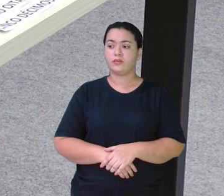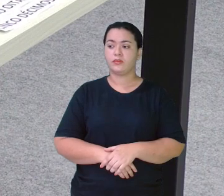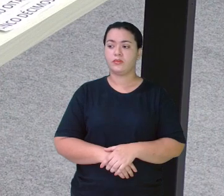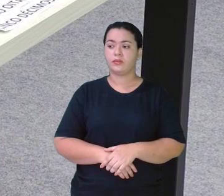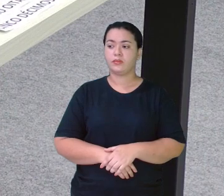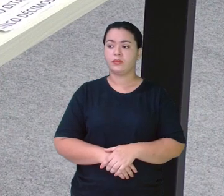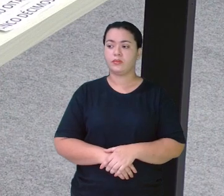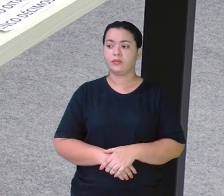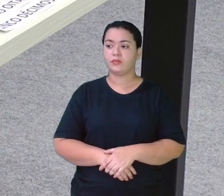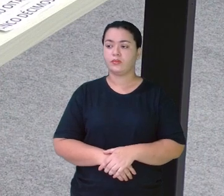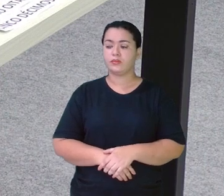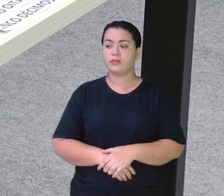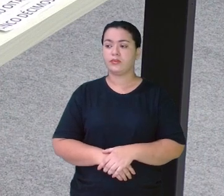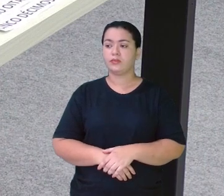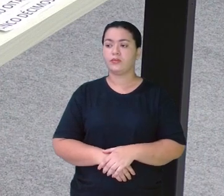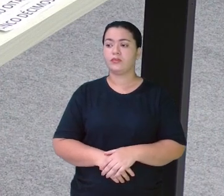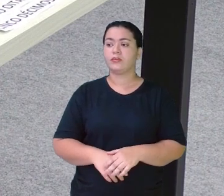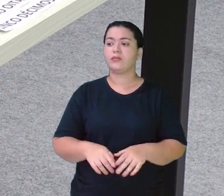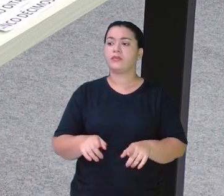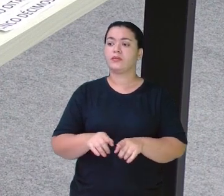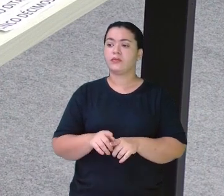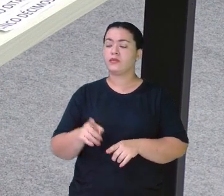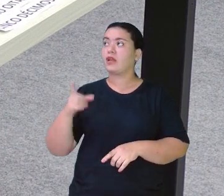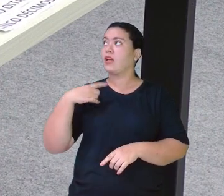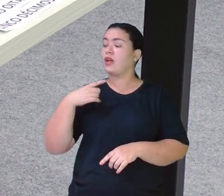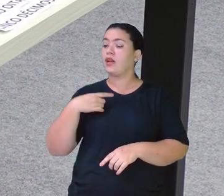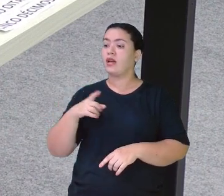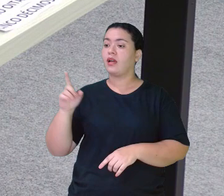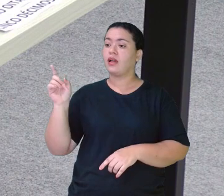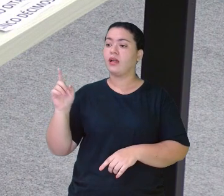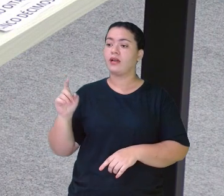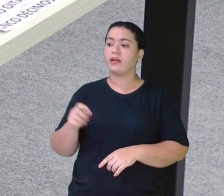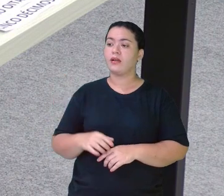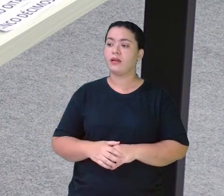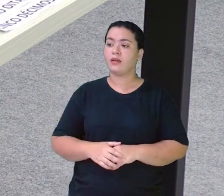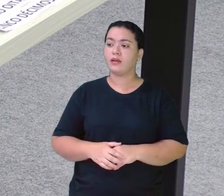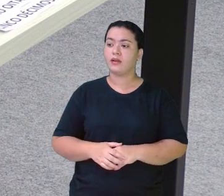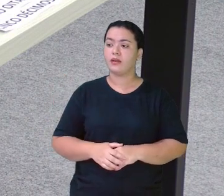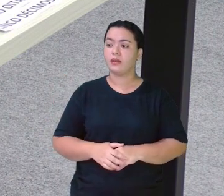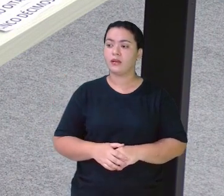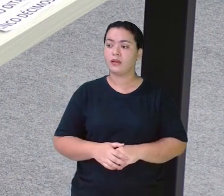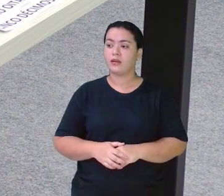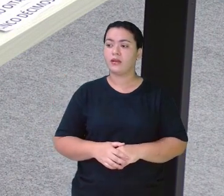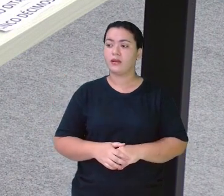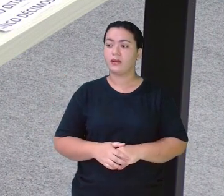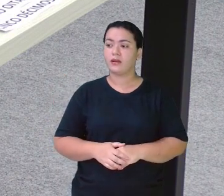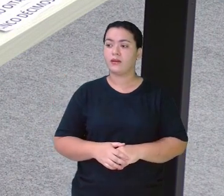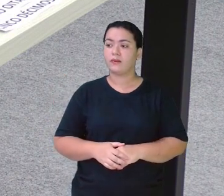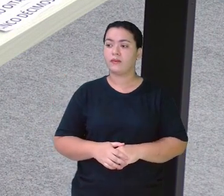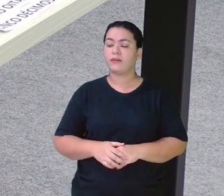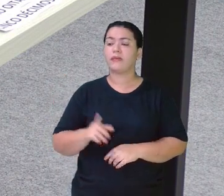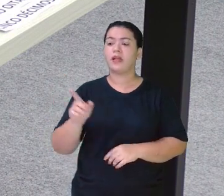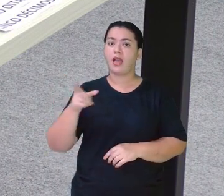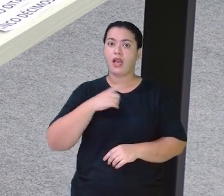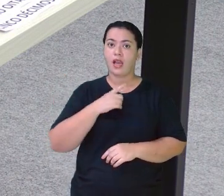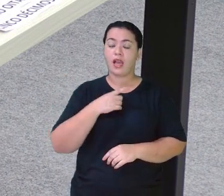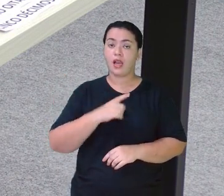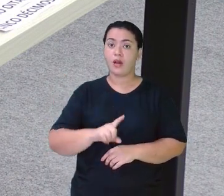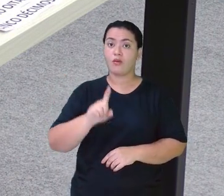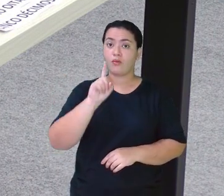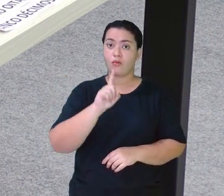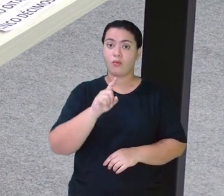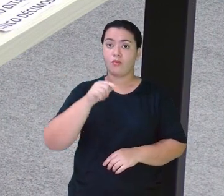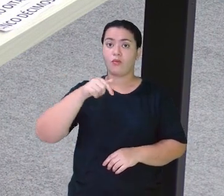cadê 1/4? 1/4 foi o que eu mostrei para vocês. Olha a escrita, aqui tem 2 quartos, não. 1/4 aqui,